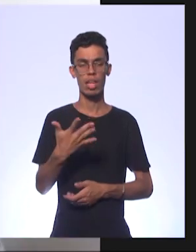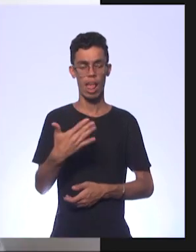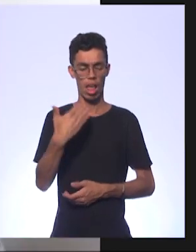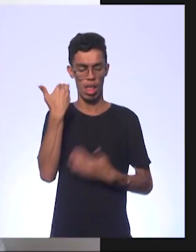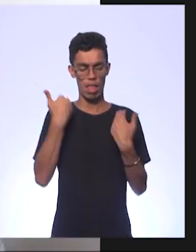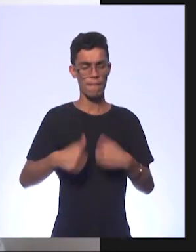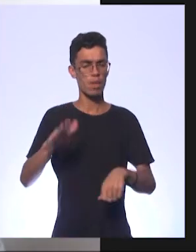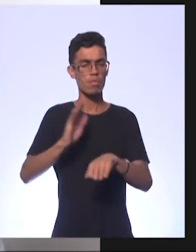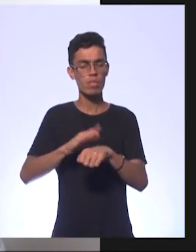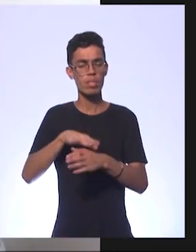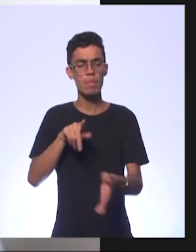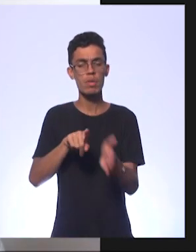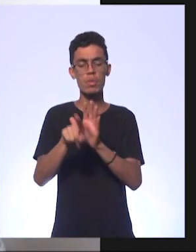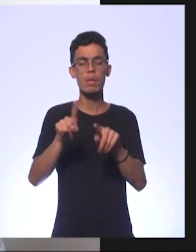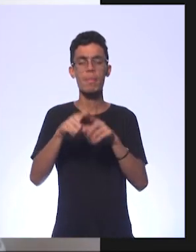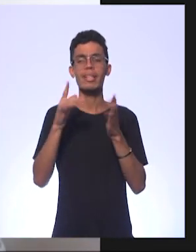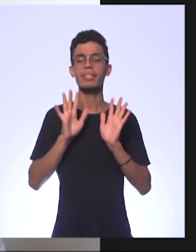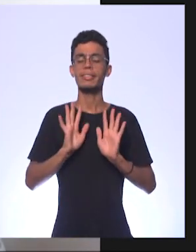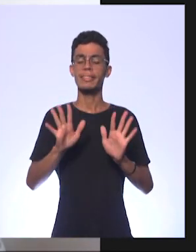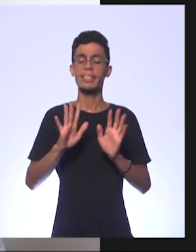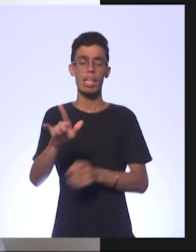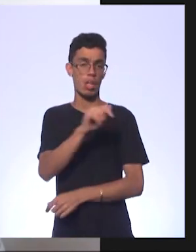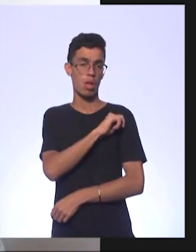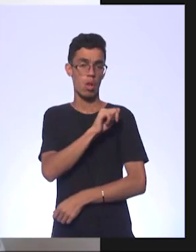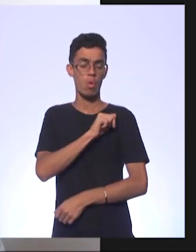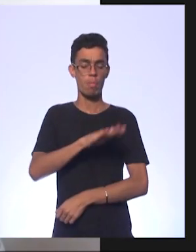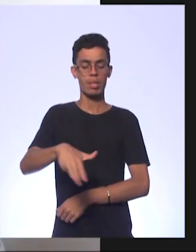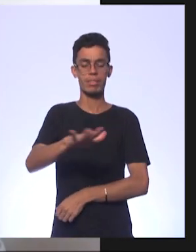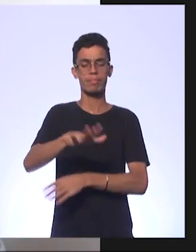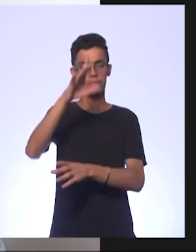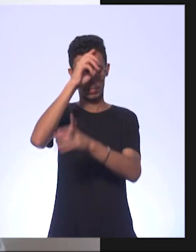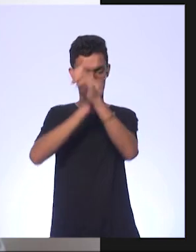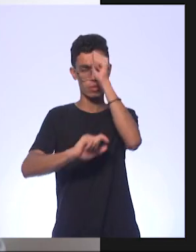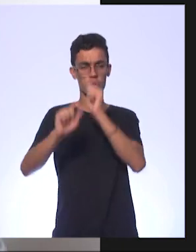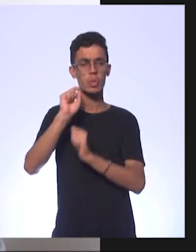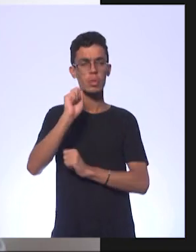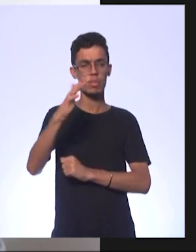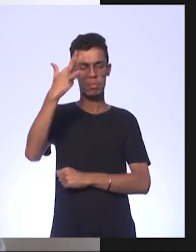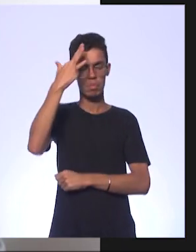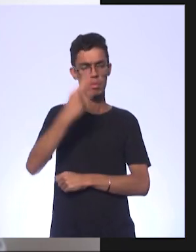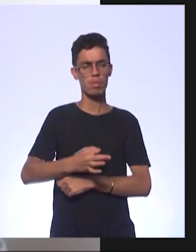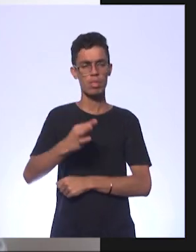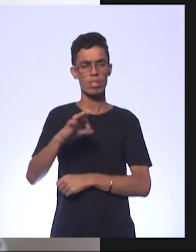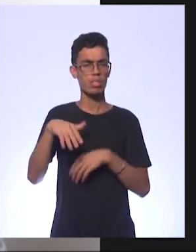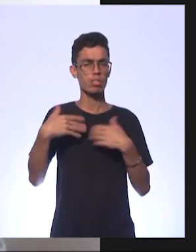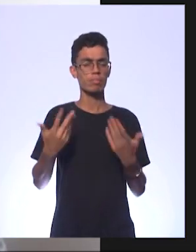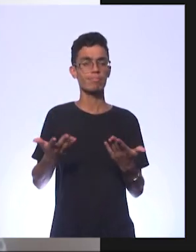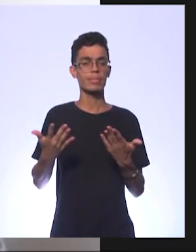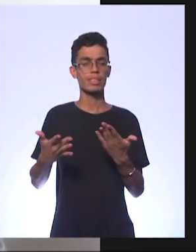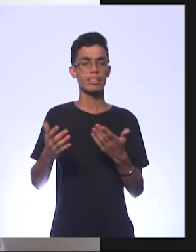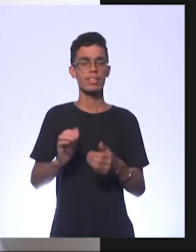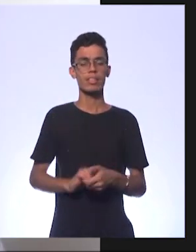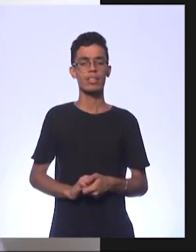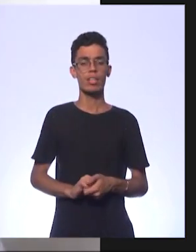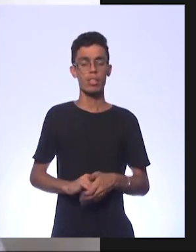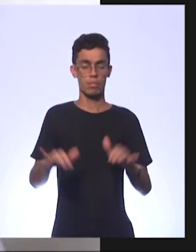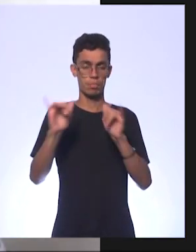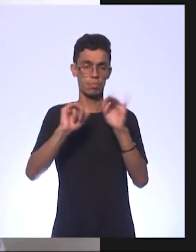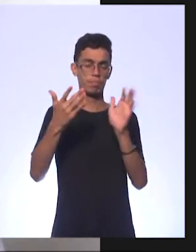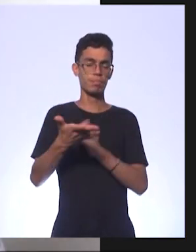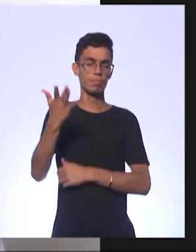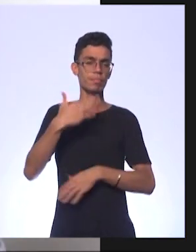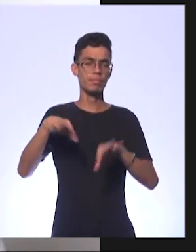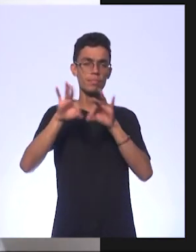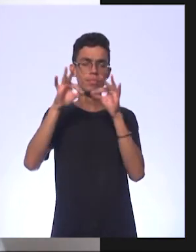fiz essa pergunta, mas essa pergunta é para os estudantes aprenderem o quê? Entende? Então, esse é aquilo que eu falei, é